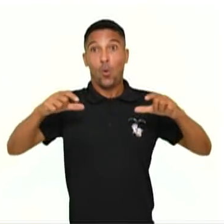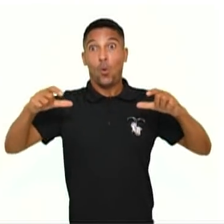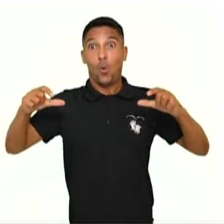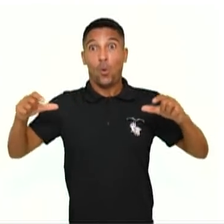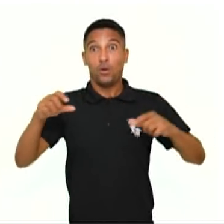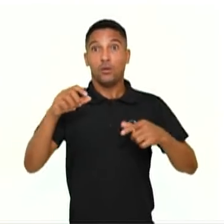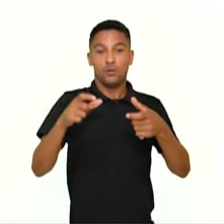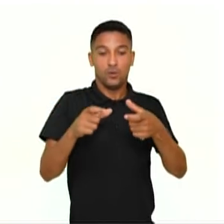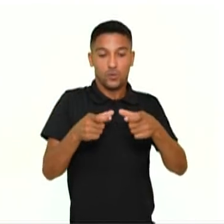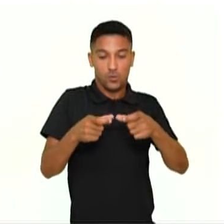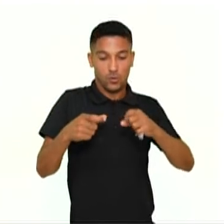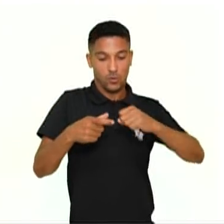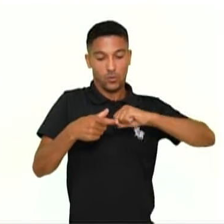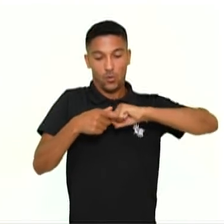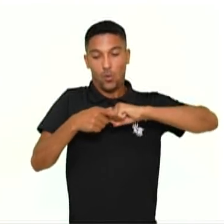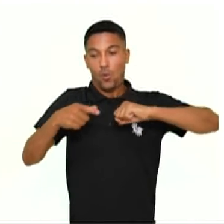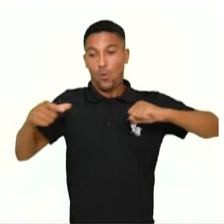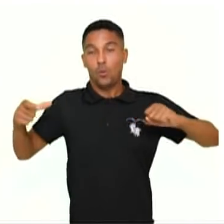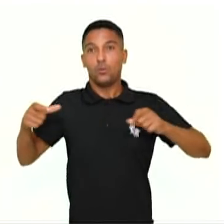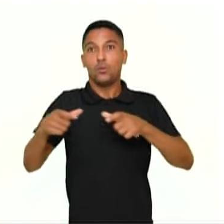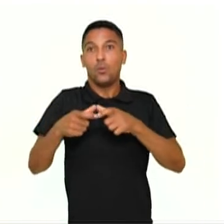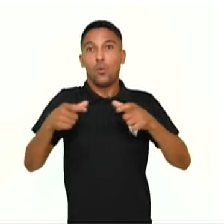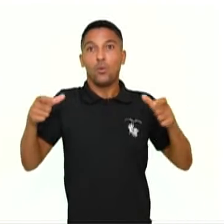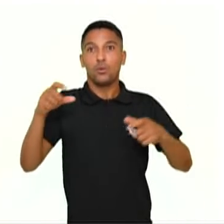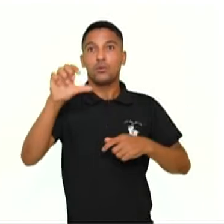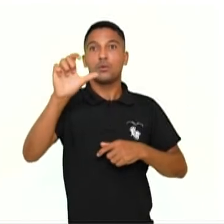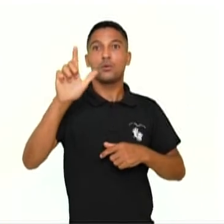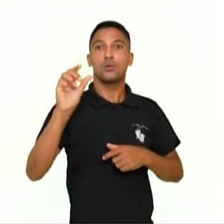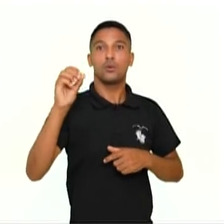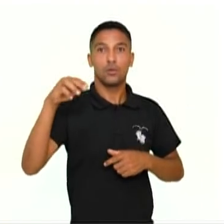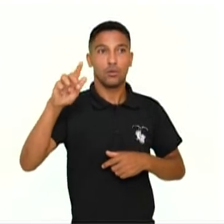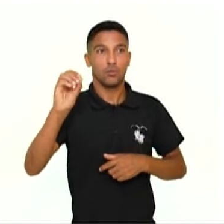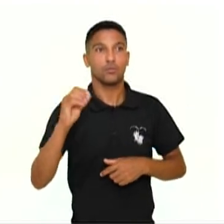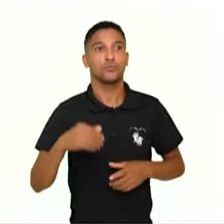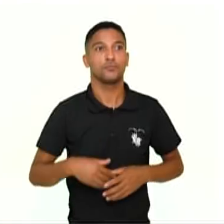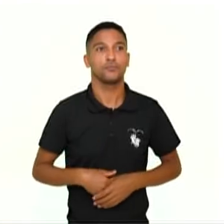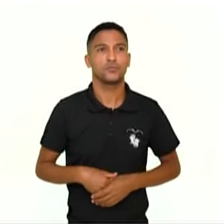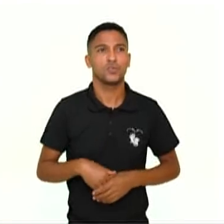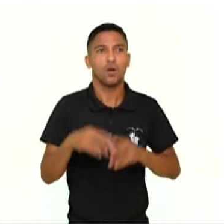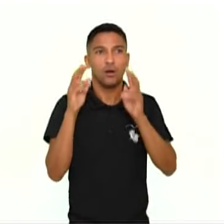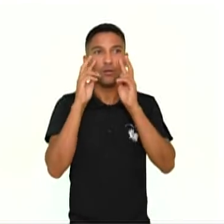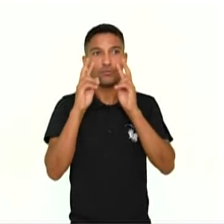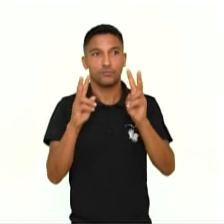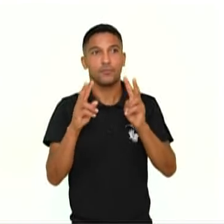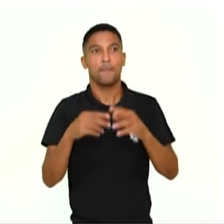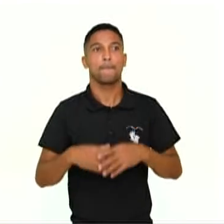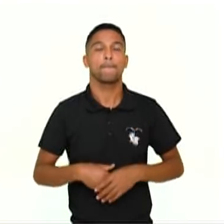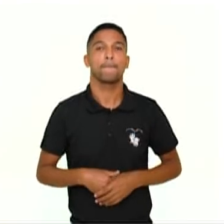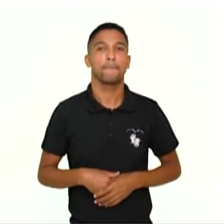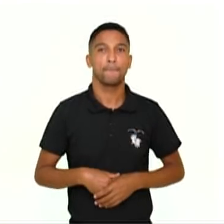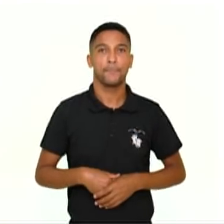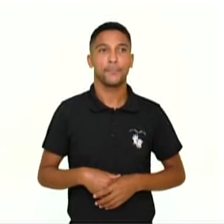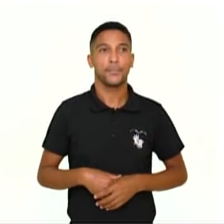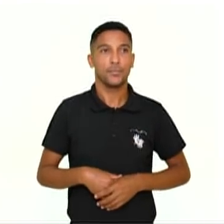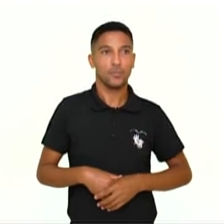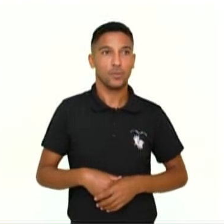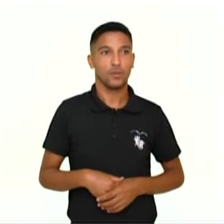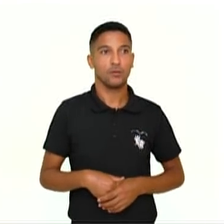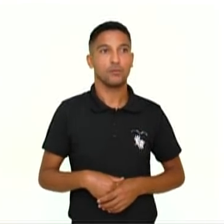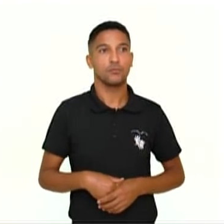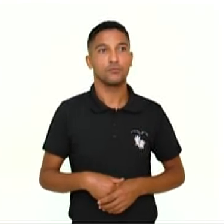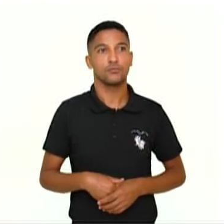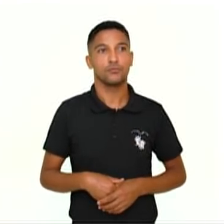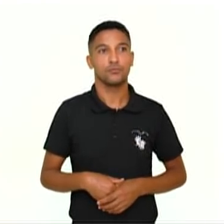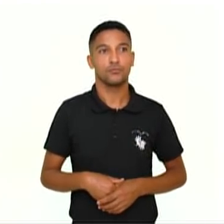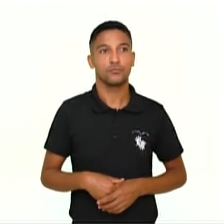a diáfise, né? Que é a haste longa do nosso osso, é constituída principalmente de tecido ósseo